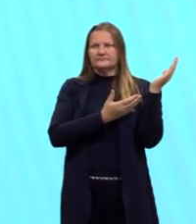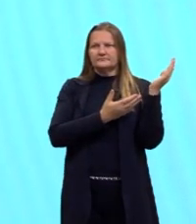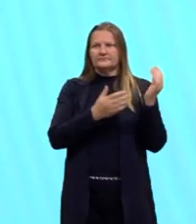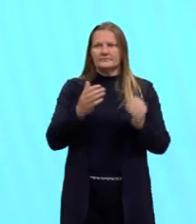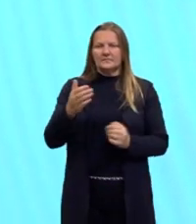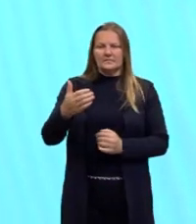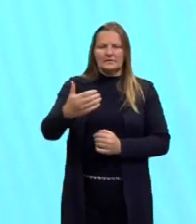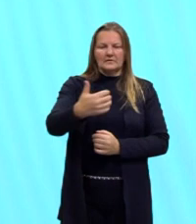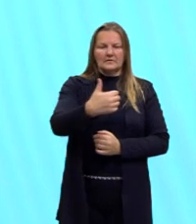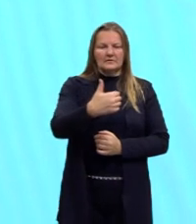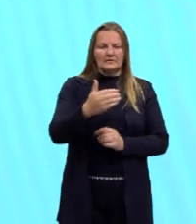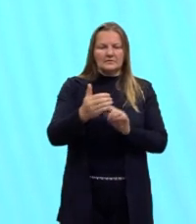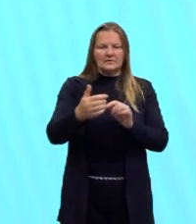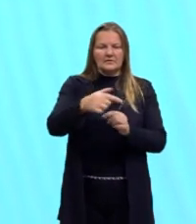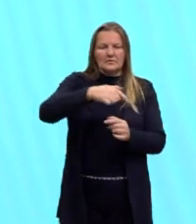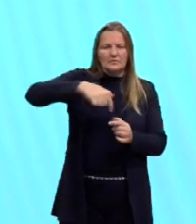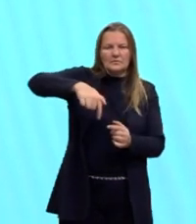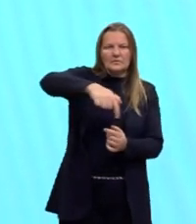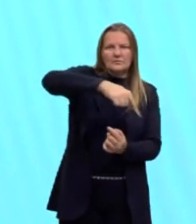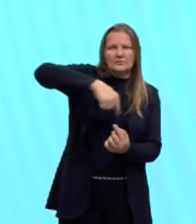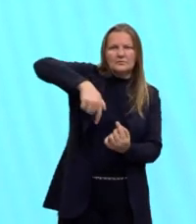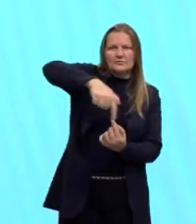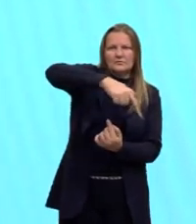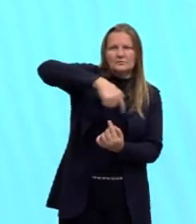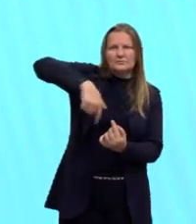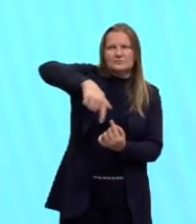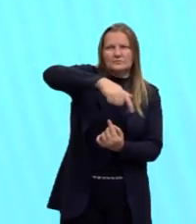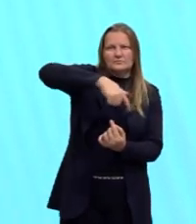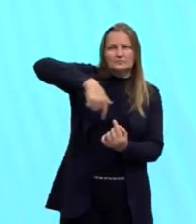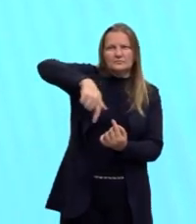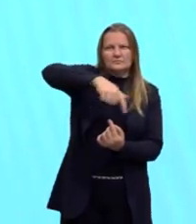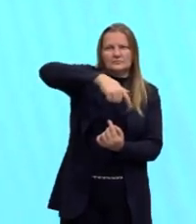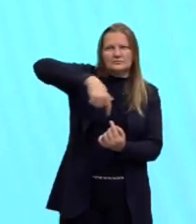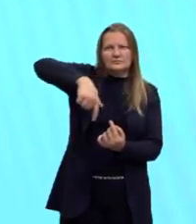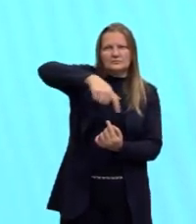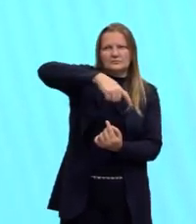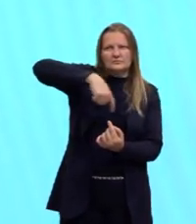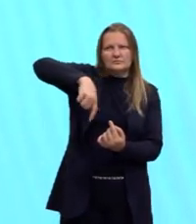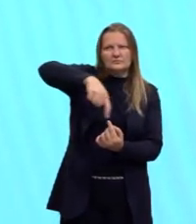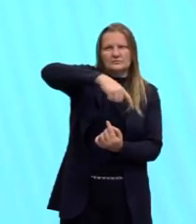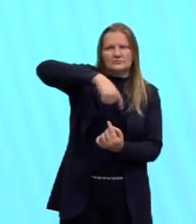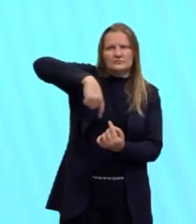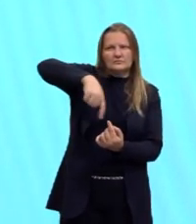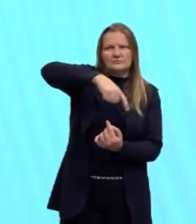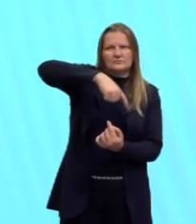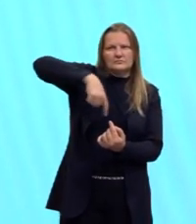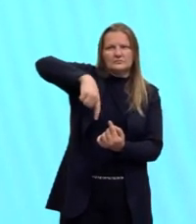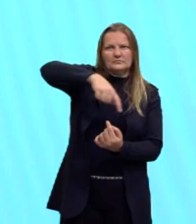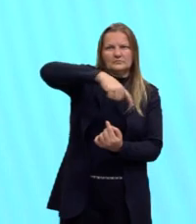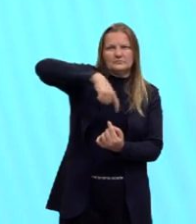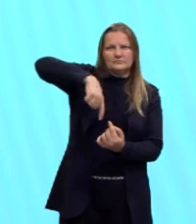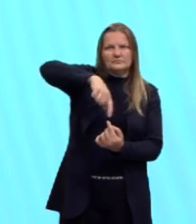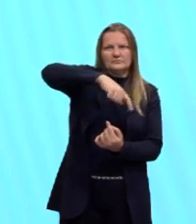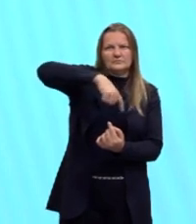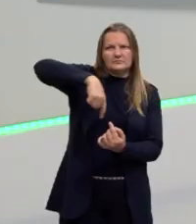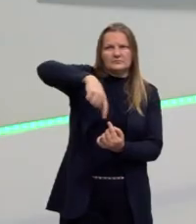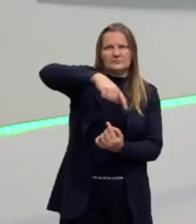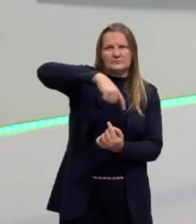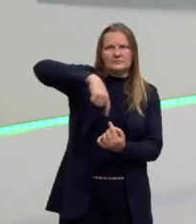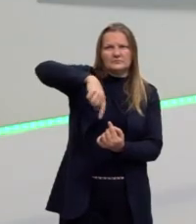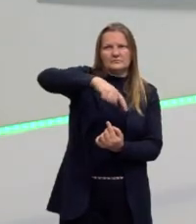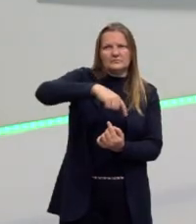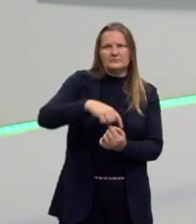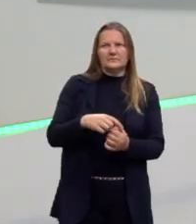assim. Isso quer dizer que o campo magnético está seguindo essa direção aqui. Tá? Ele vem assim.